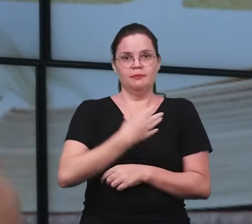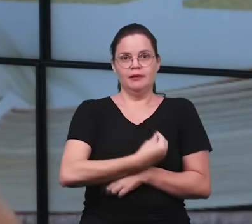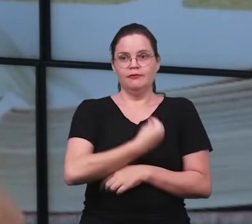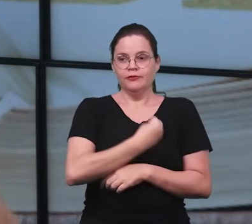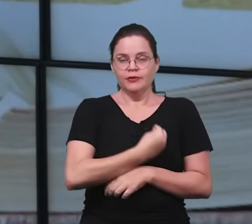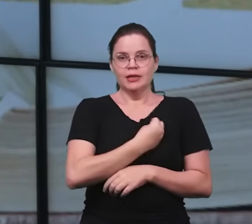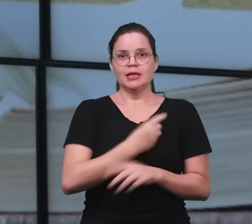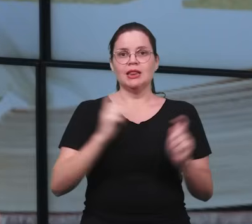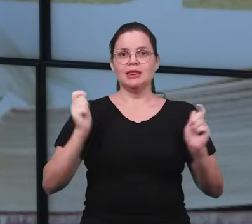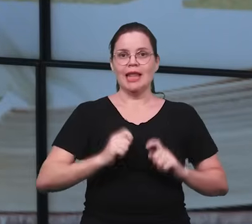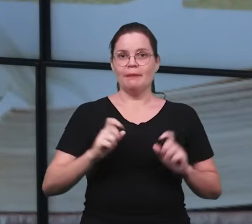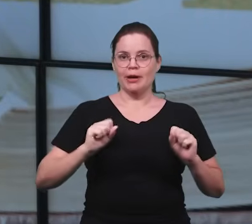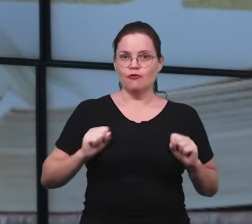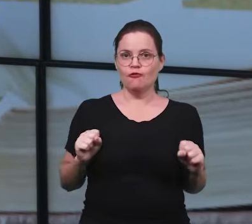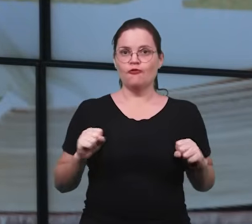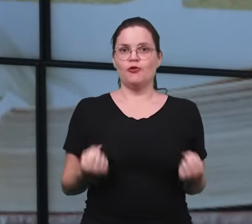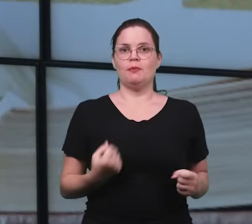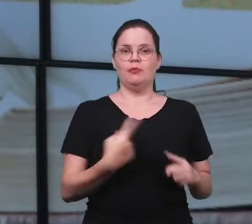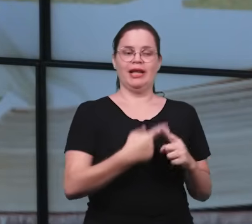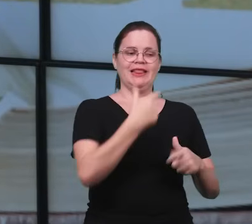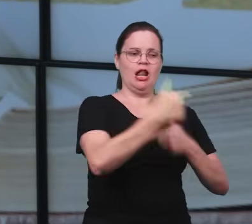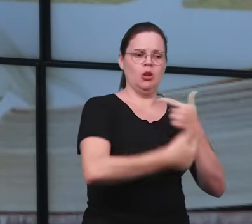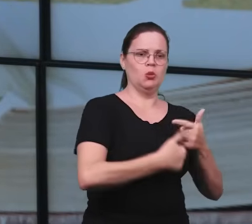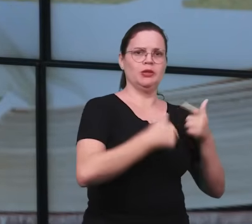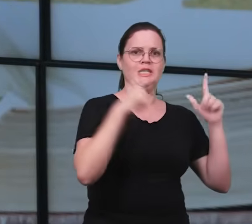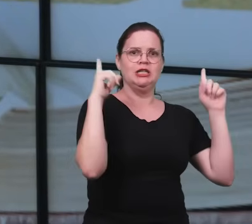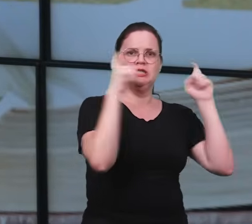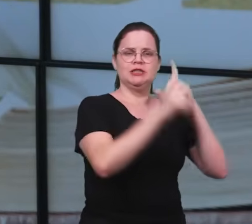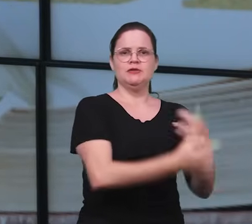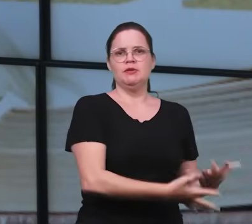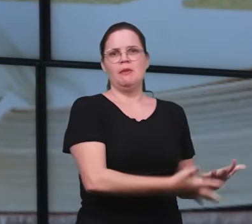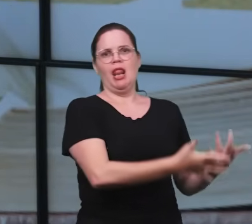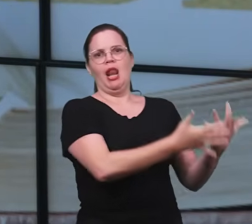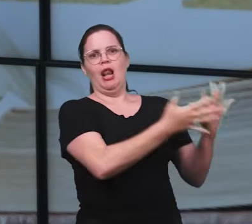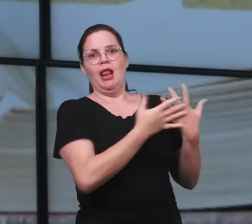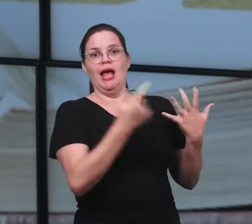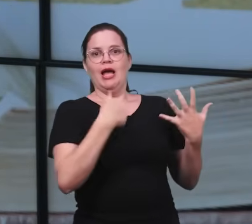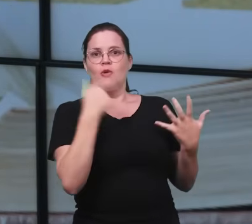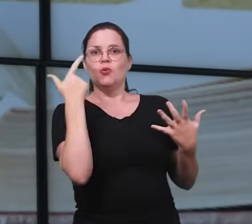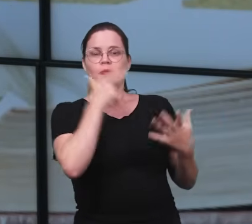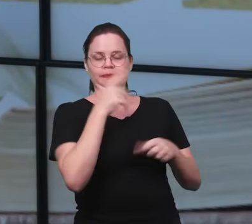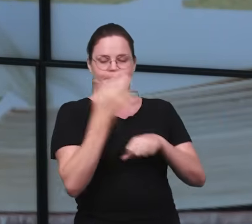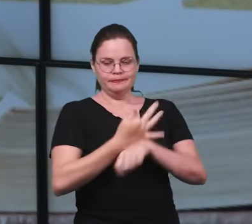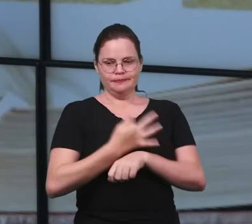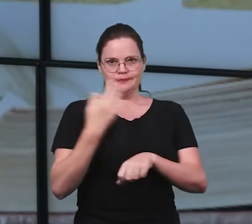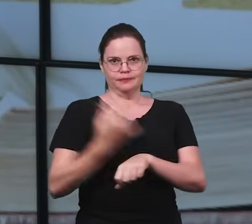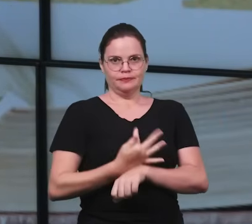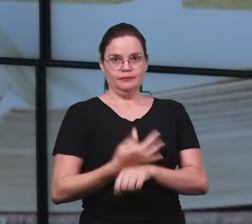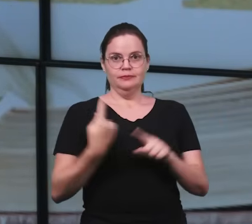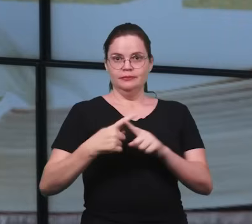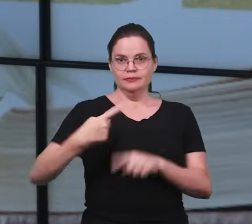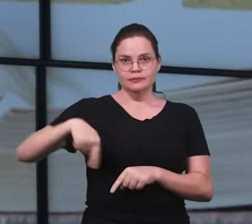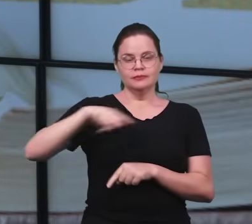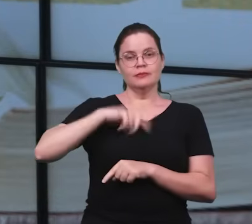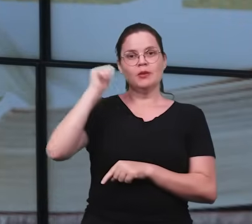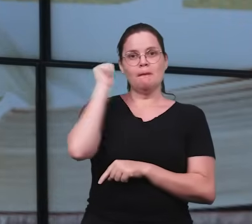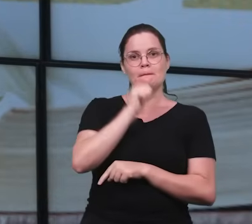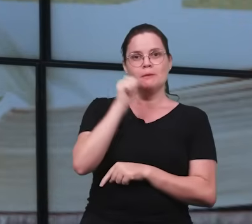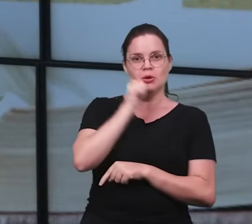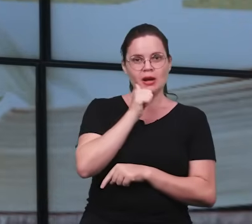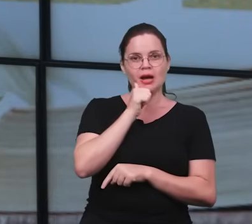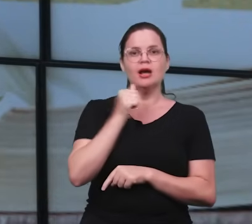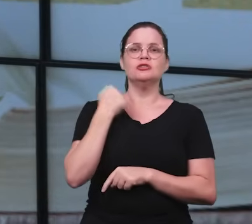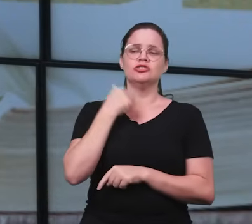tenhamos forças para os embates da vida, né? Porque são muitos os embates. Nós, como mulheres, somos colocadas diante, assim,